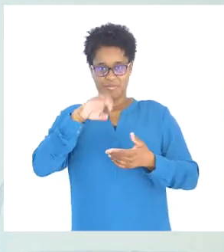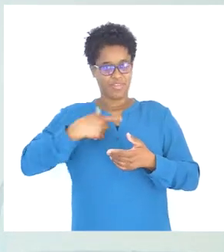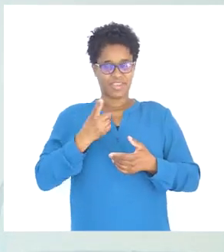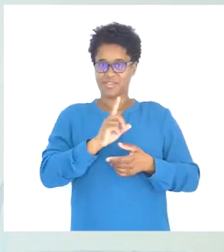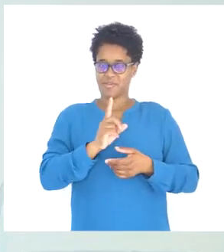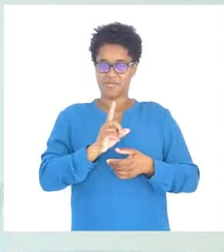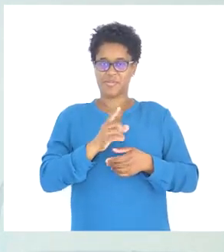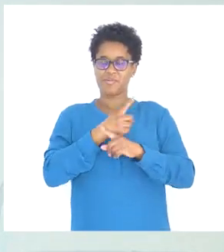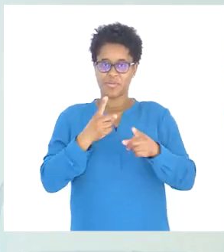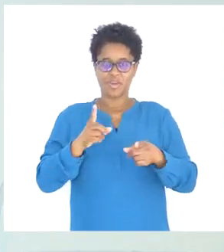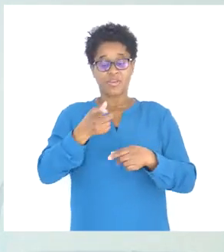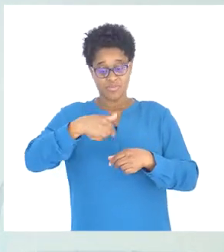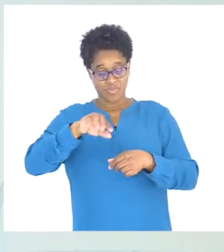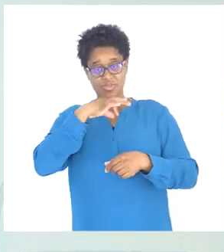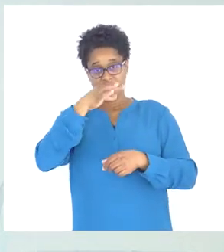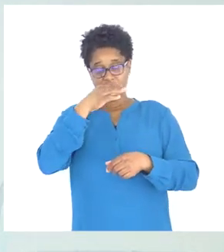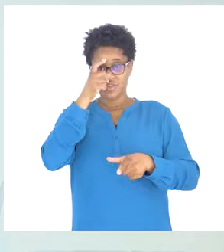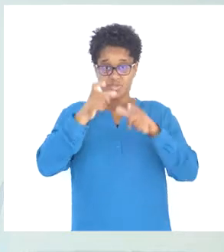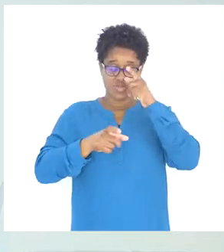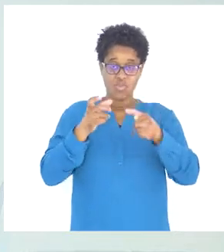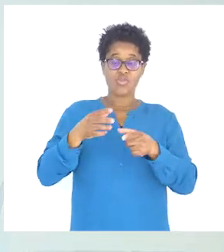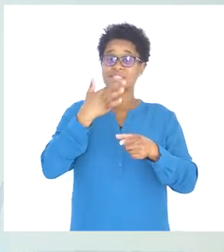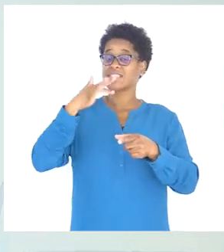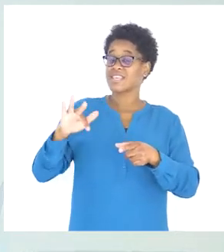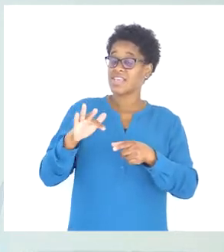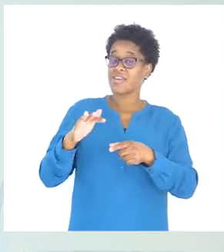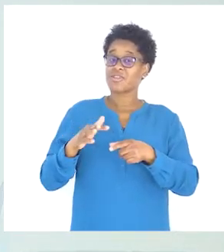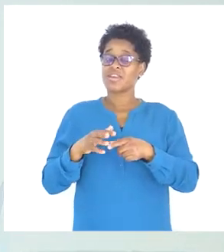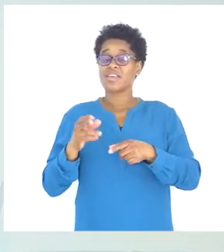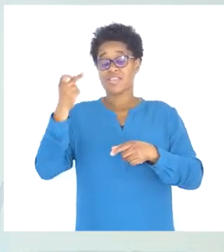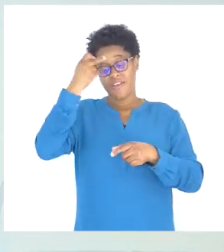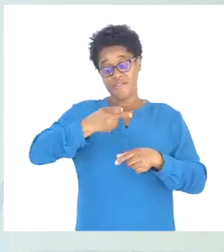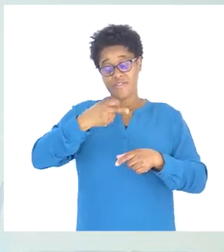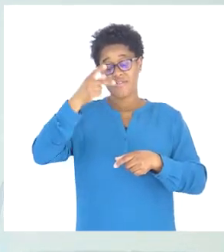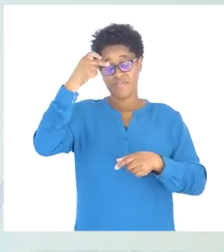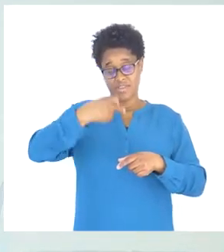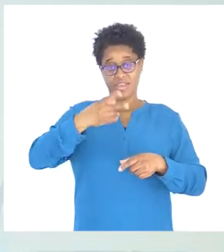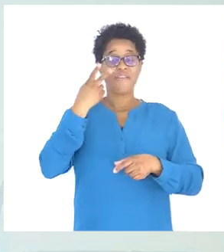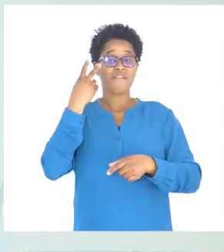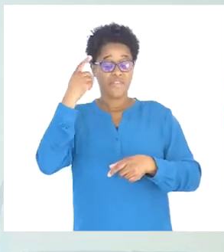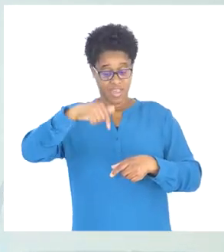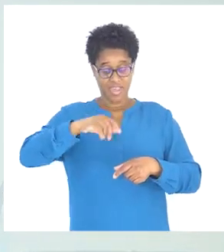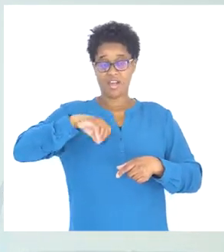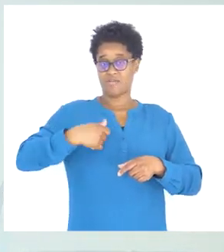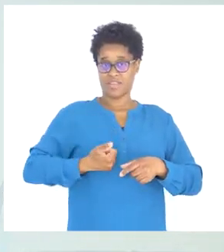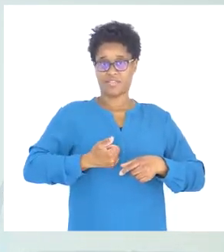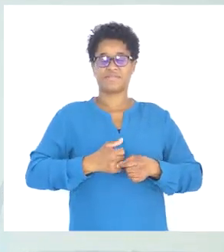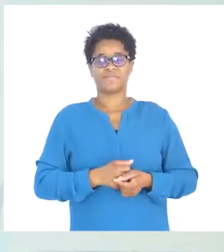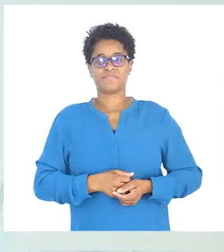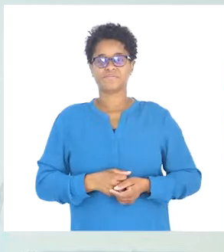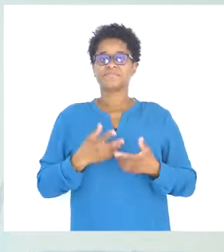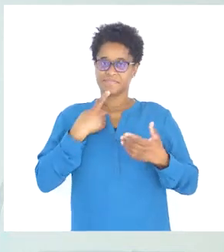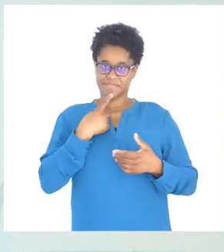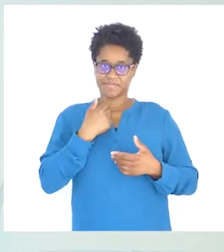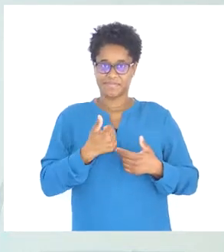Verde. Estamos a falar dos imigrantes estrangeiros residentes em Cabo Verde.